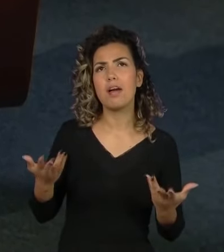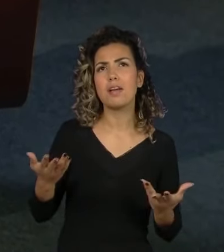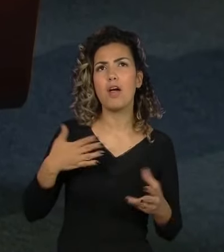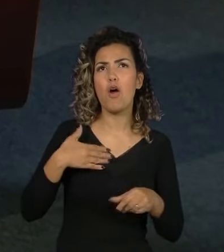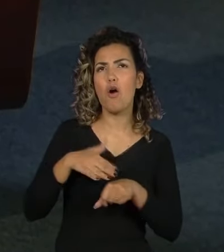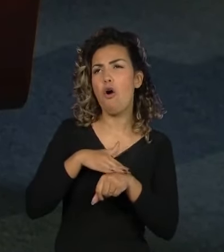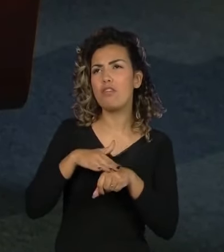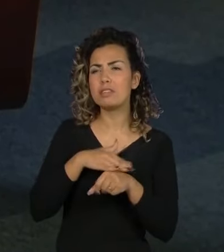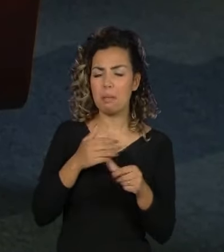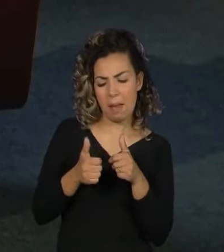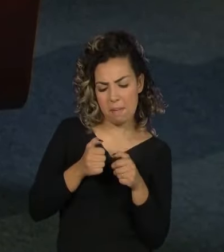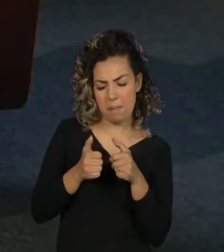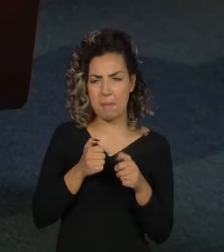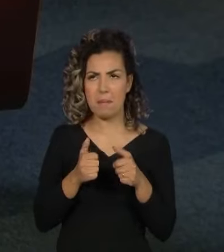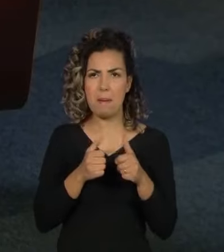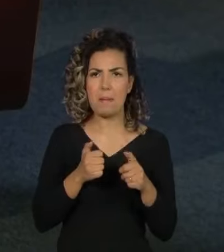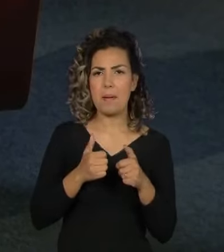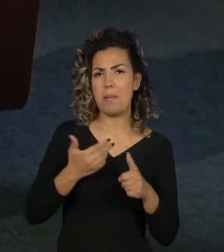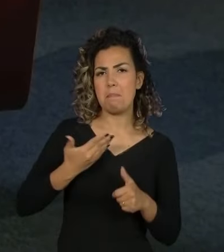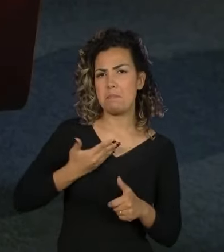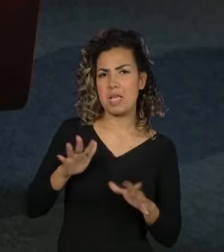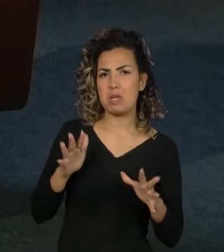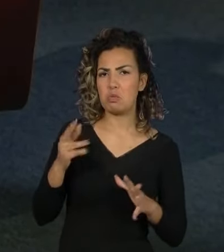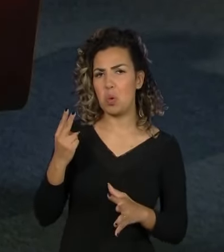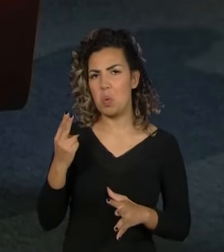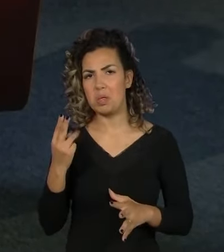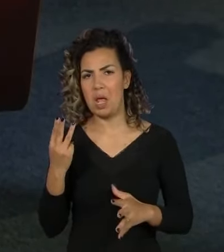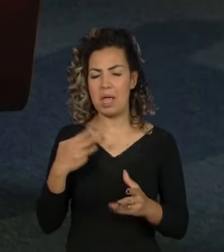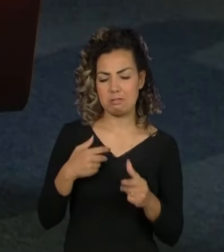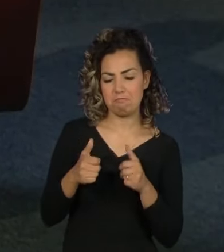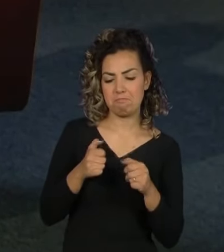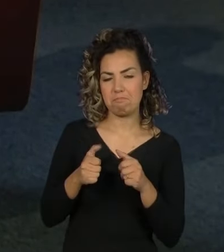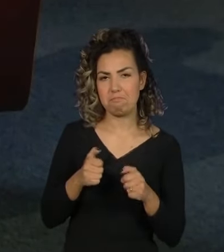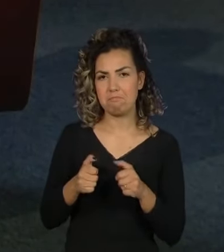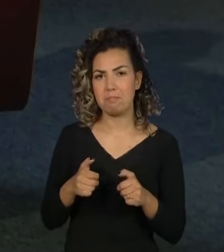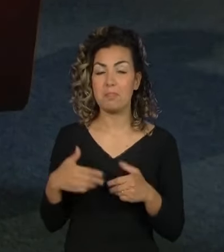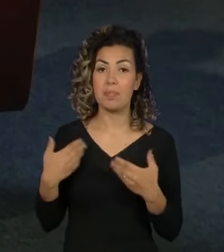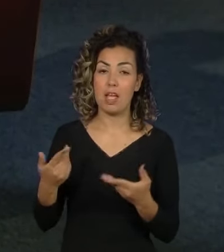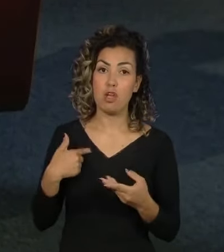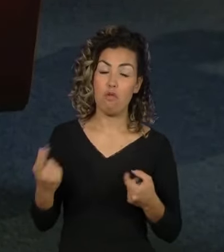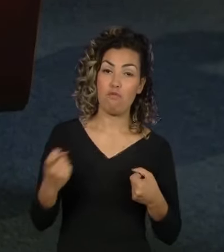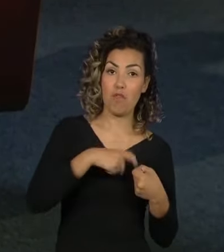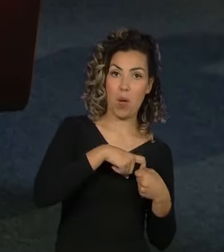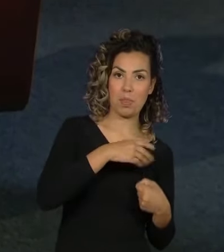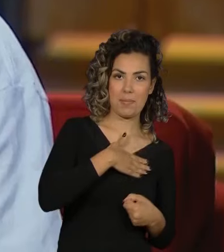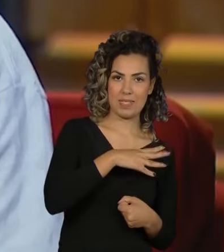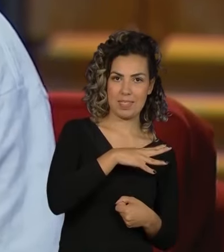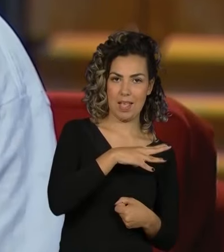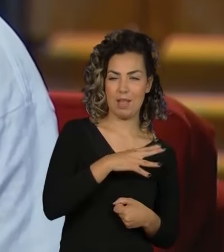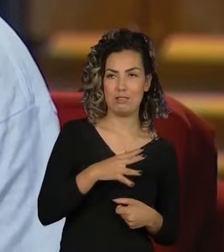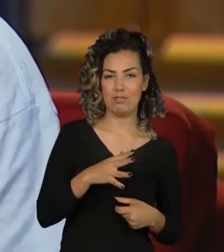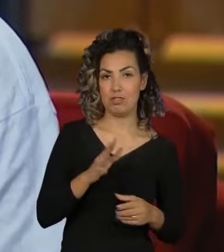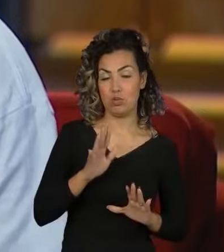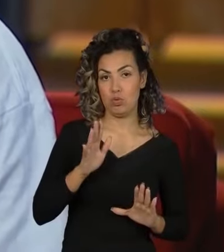né sim e um dia antes de eu voltar pro interior né de voltar pra minha cidade